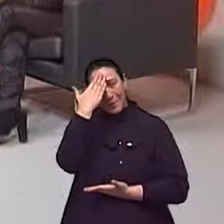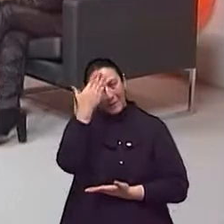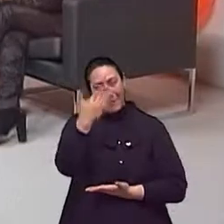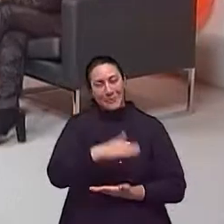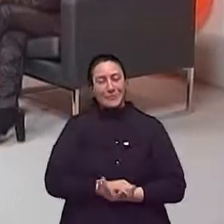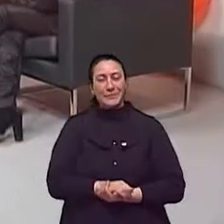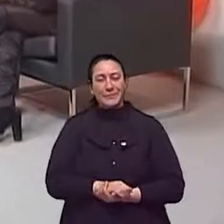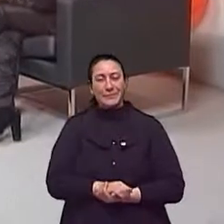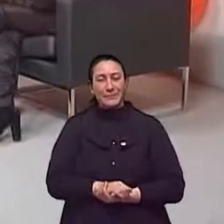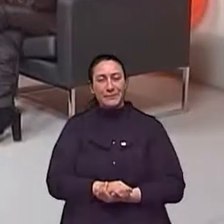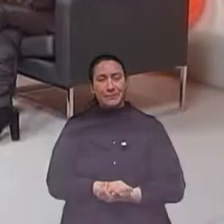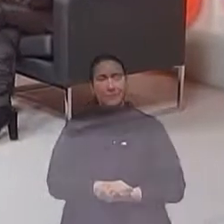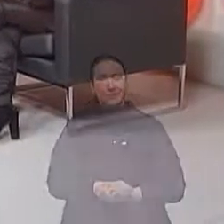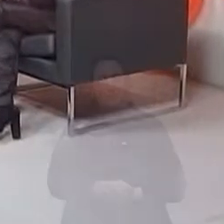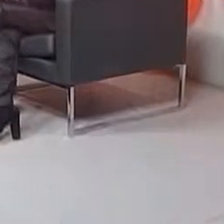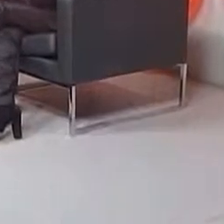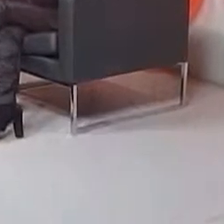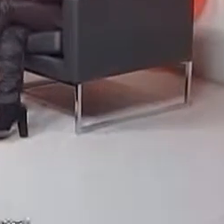Doutora